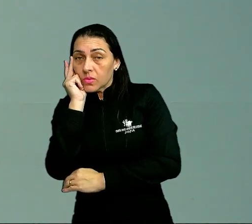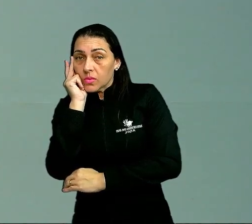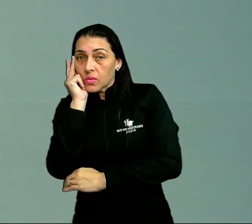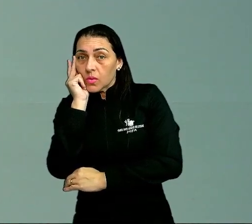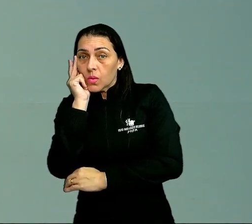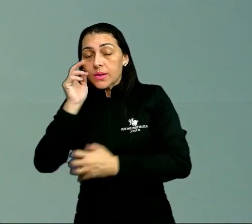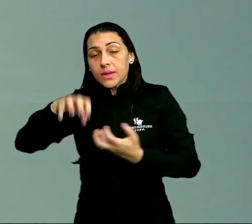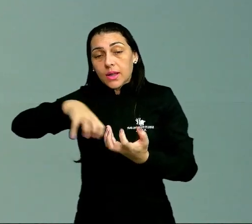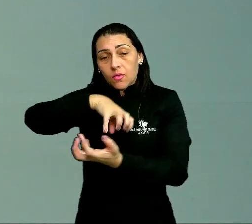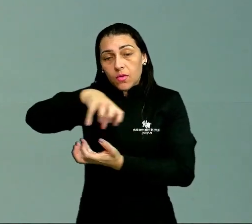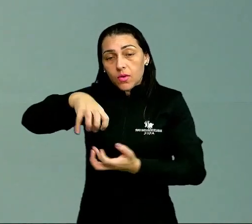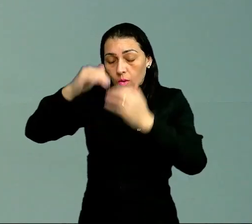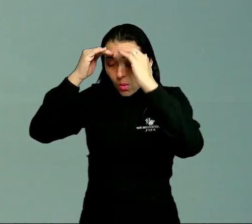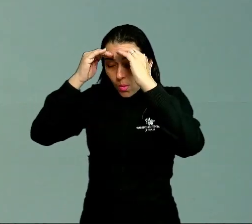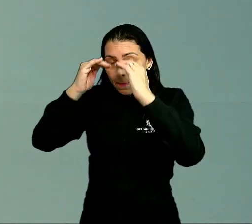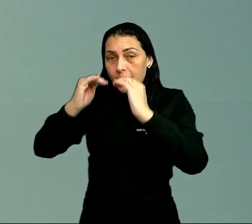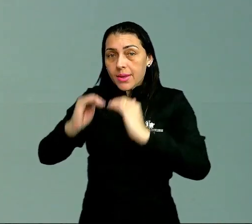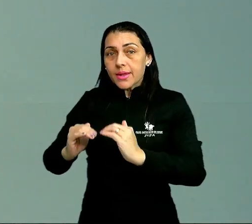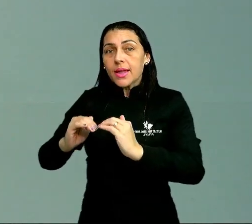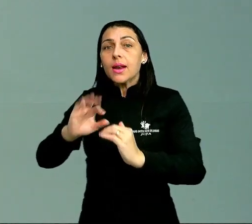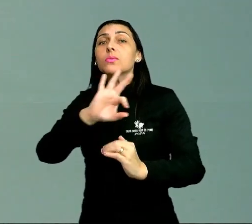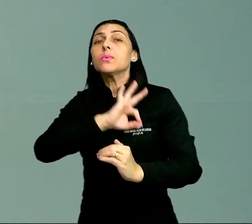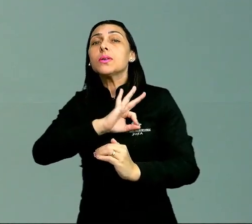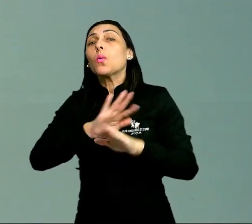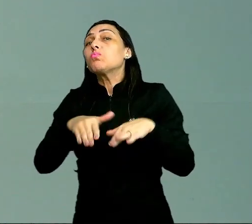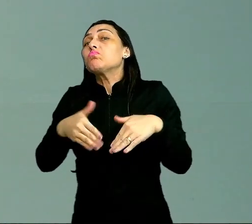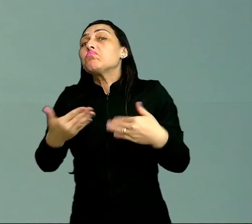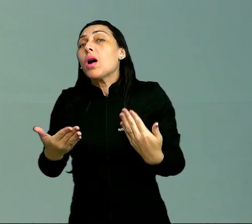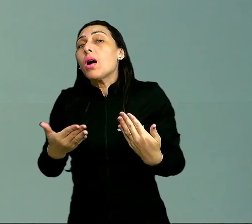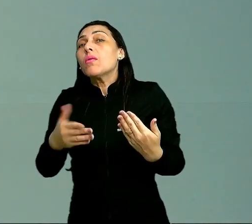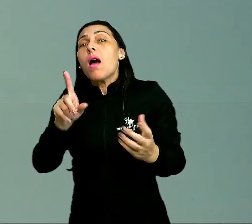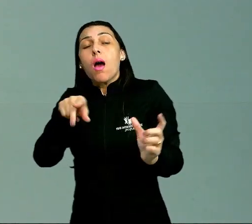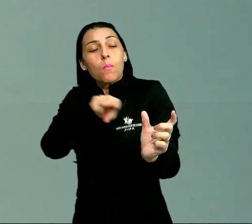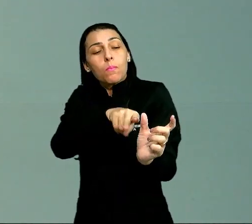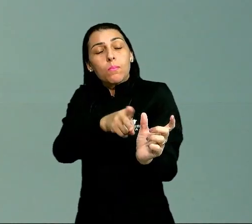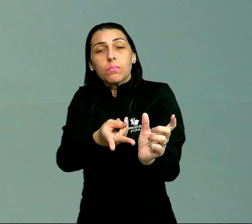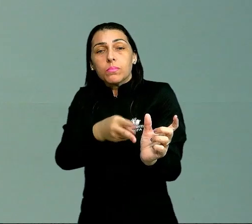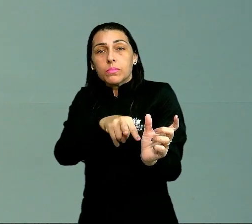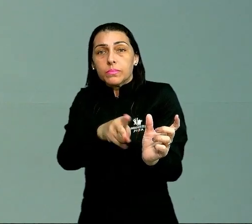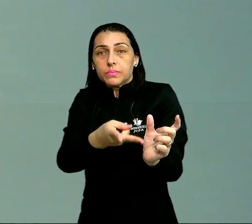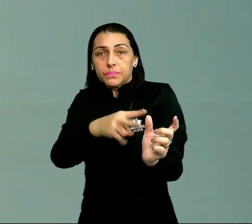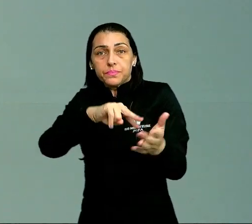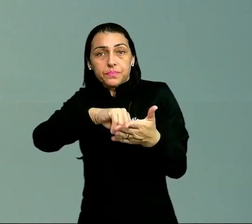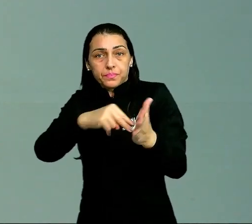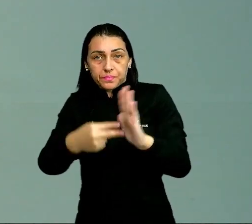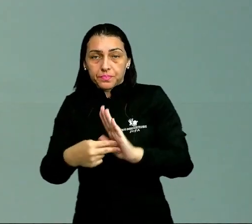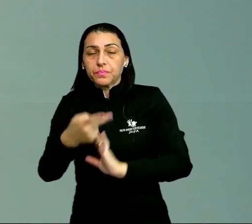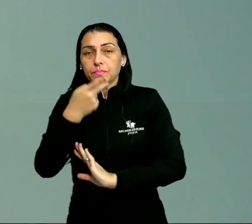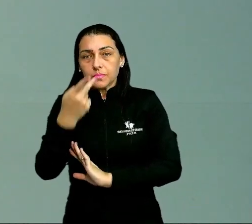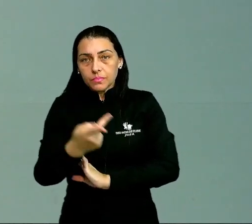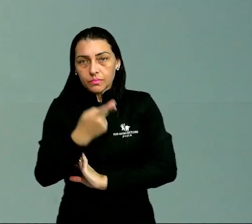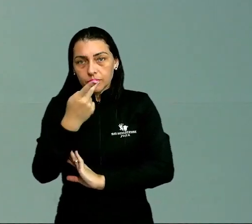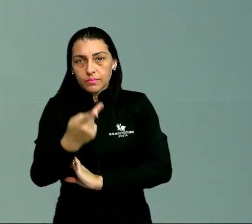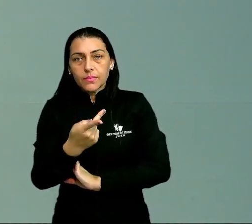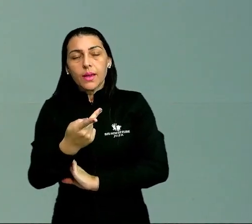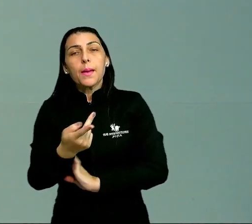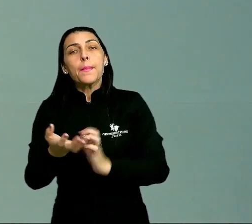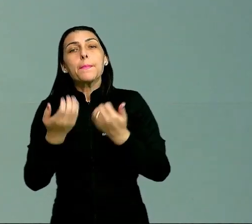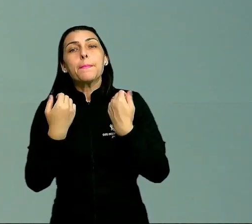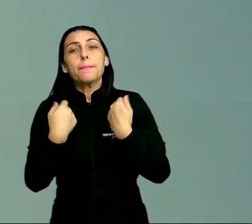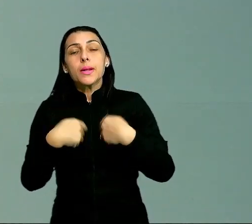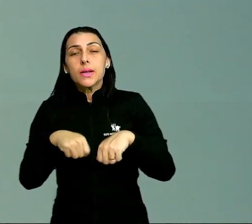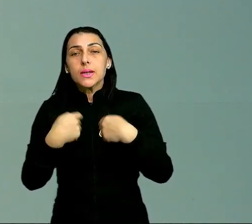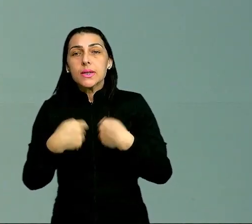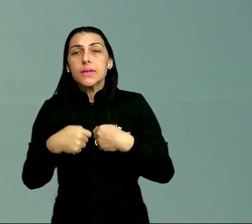os manifestantes não obedeceram aos policiais? Então, nesse sentido, essa falácia ela requer